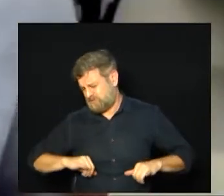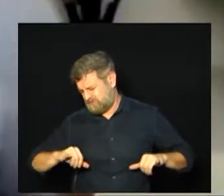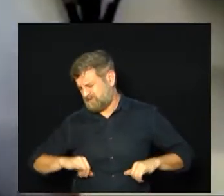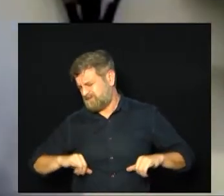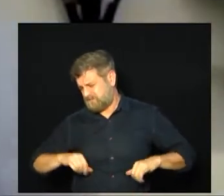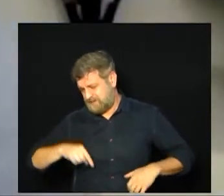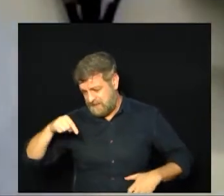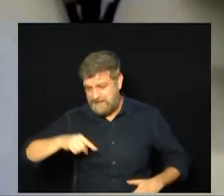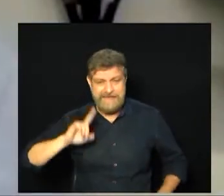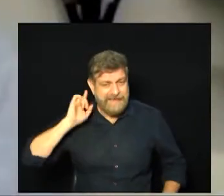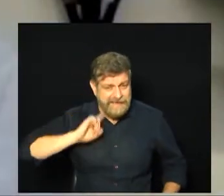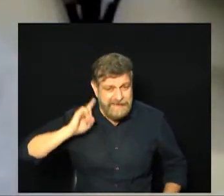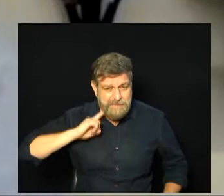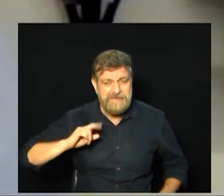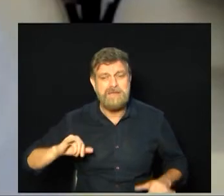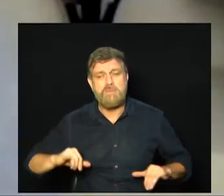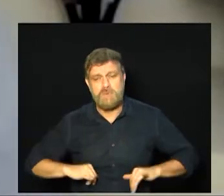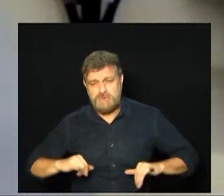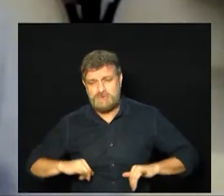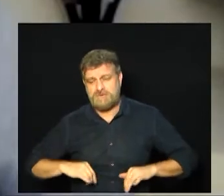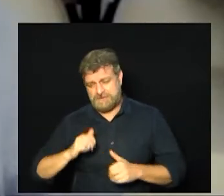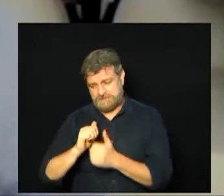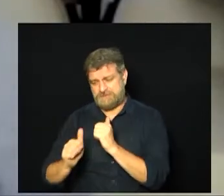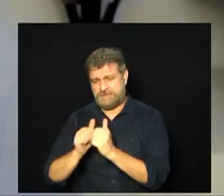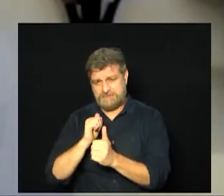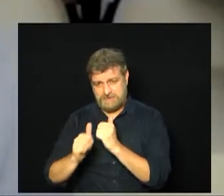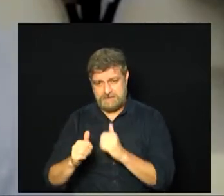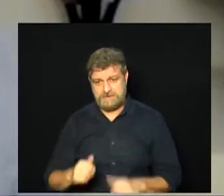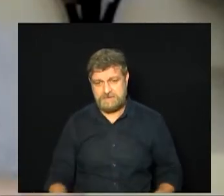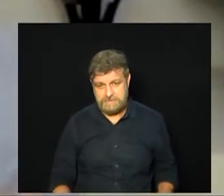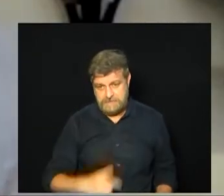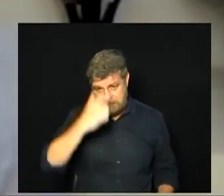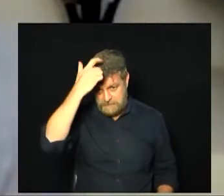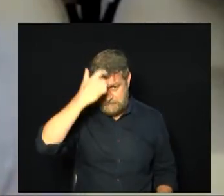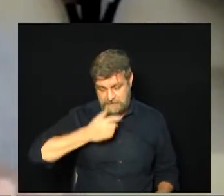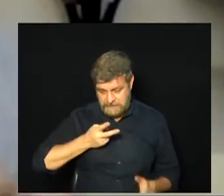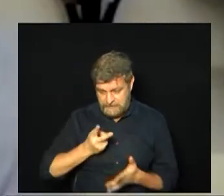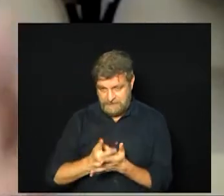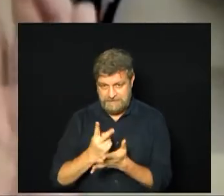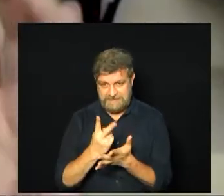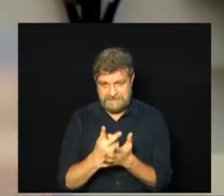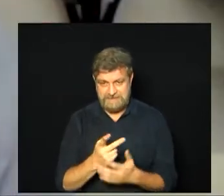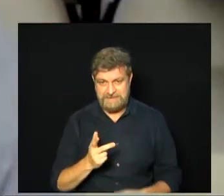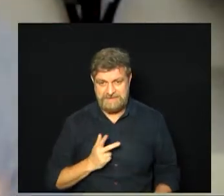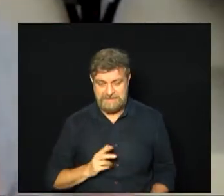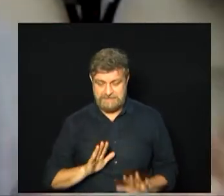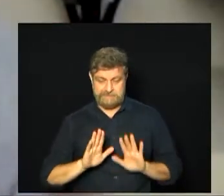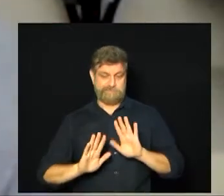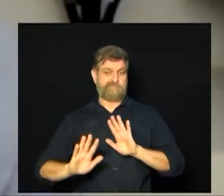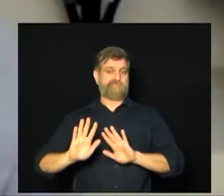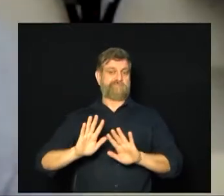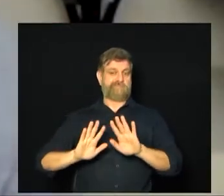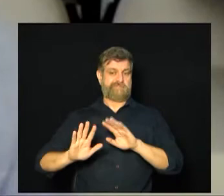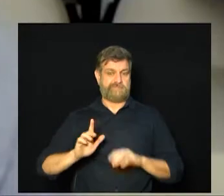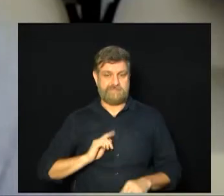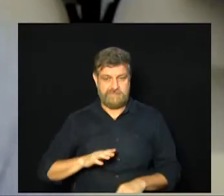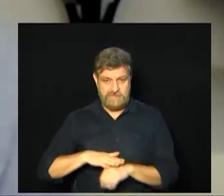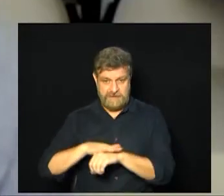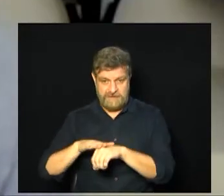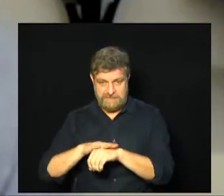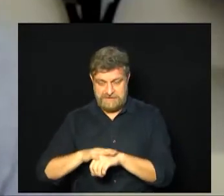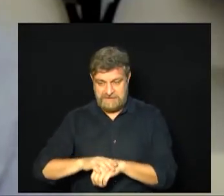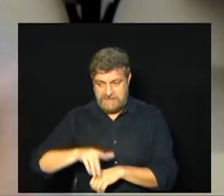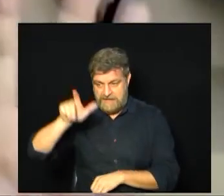Aqui tudo é muito sofrido. Nós estamos aqui... Eu fico sempre com 2 pés atrás, que estão falando que o Atlético é campeão